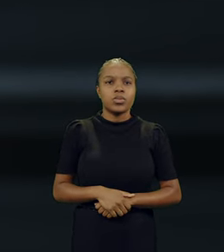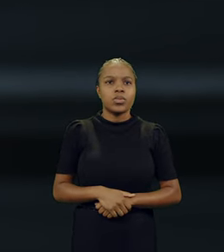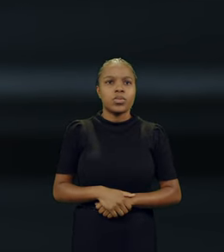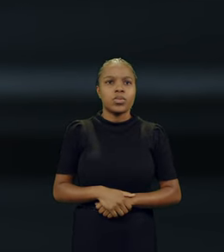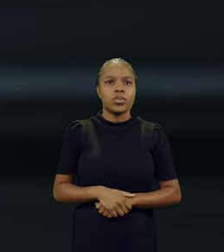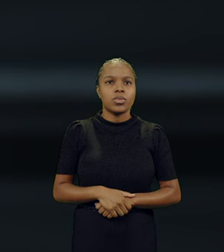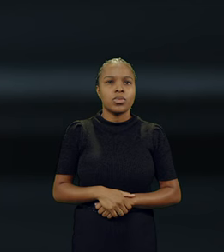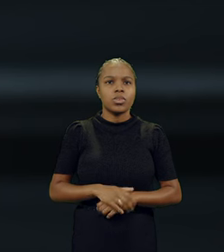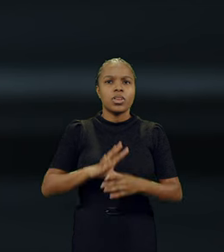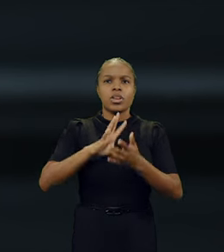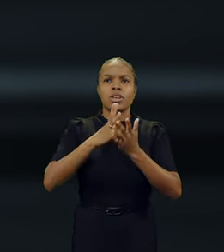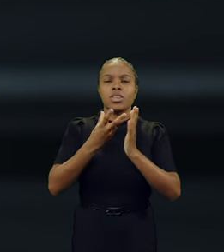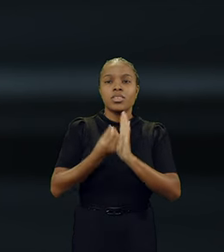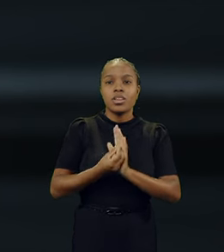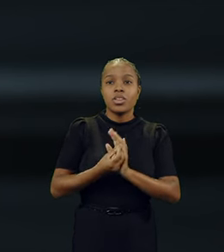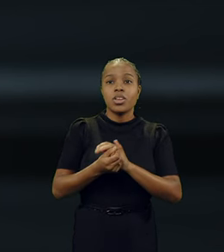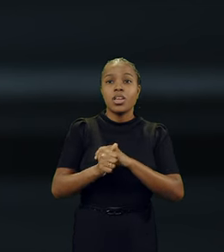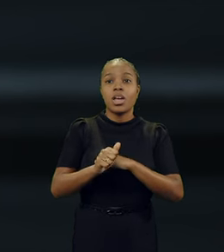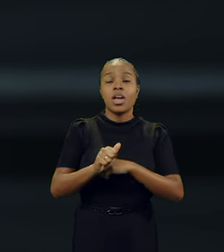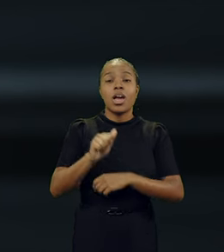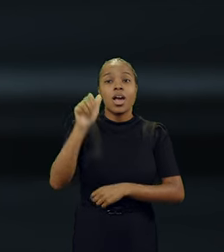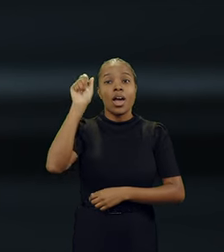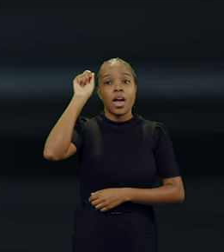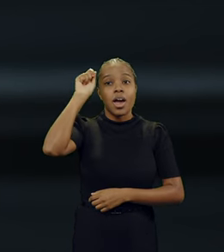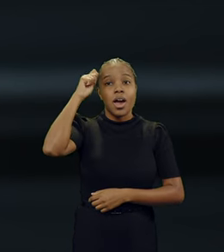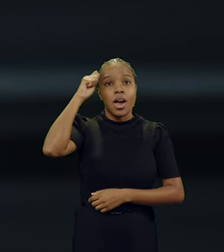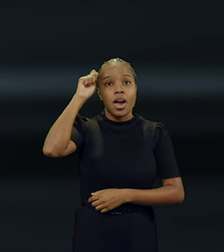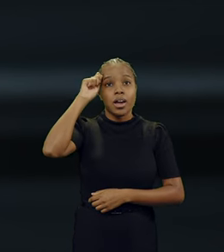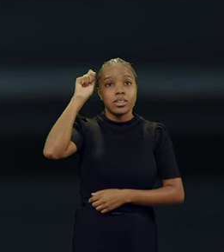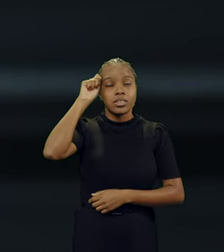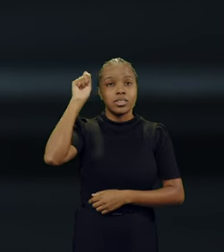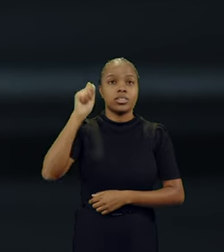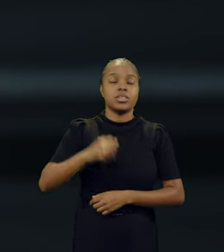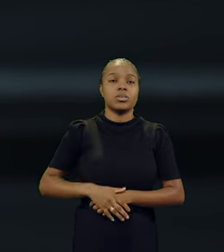Igreja adâmica da fé,